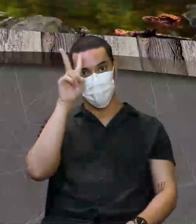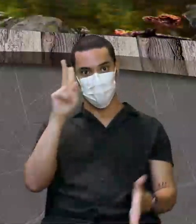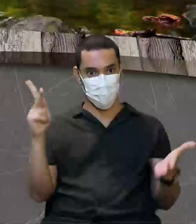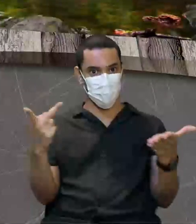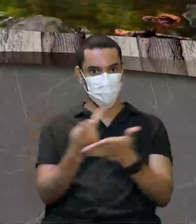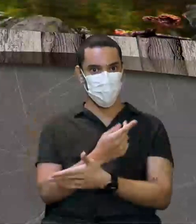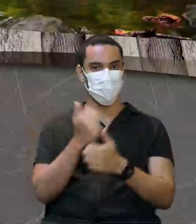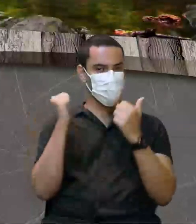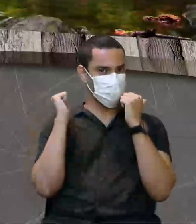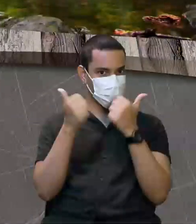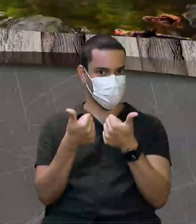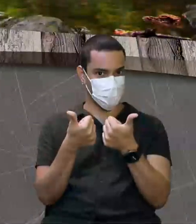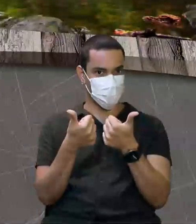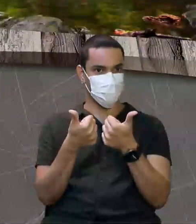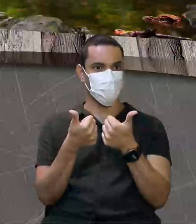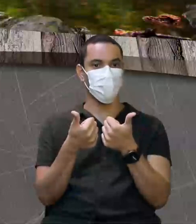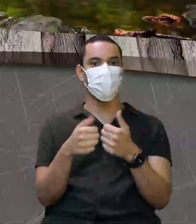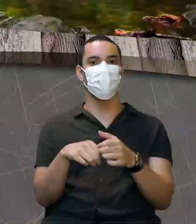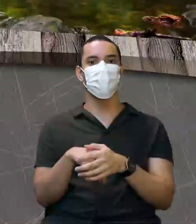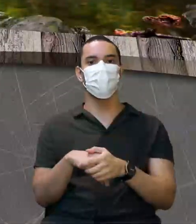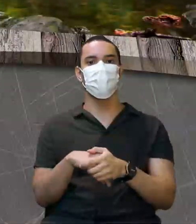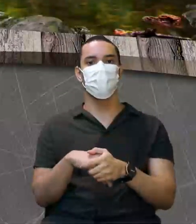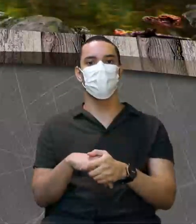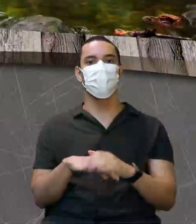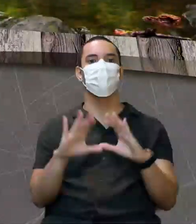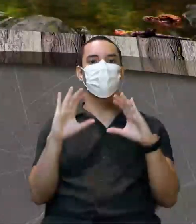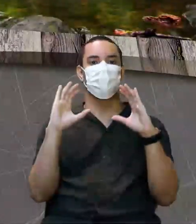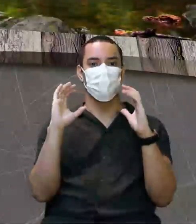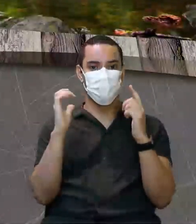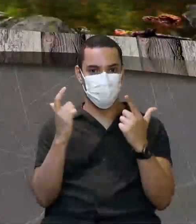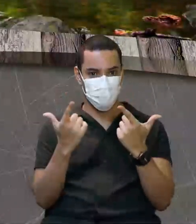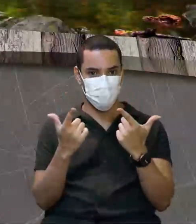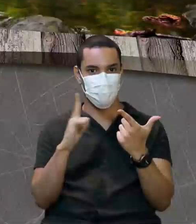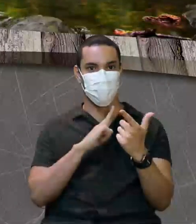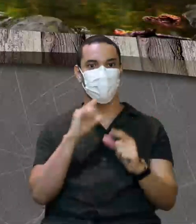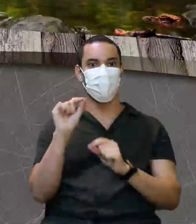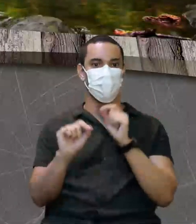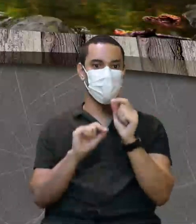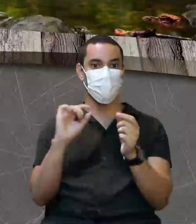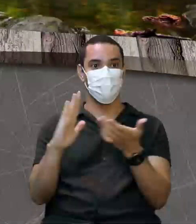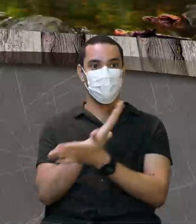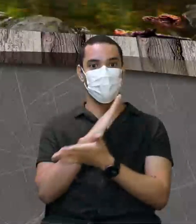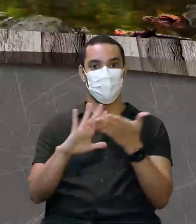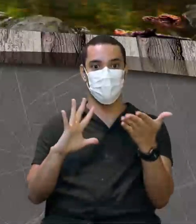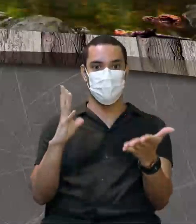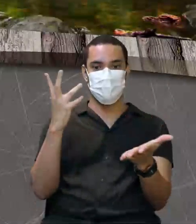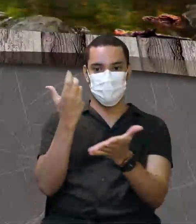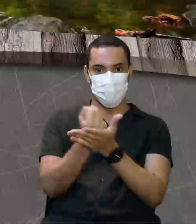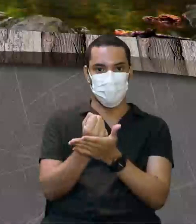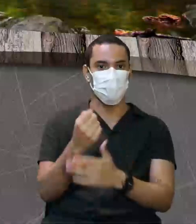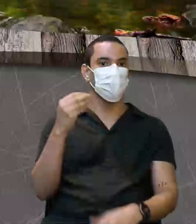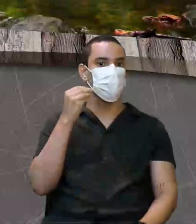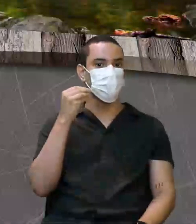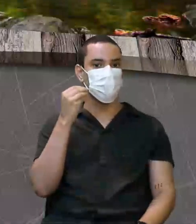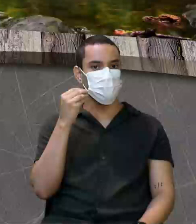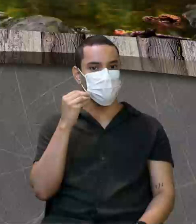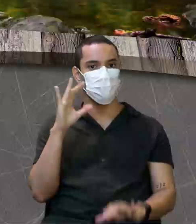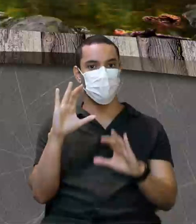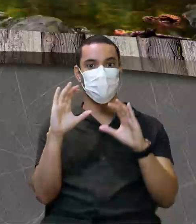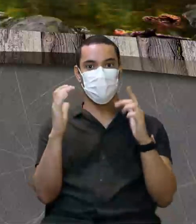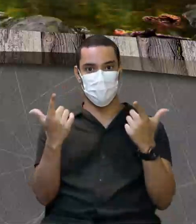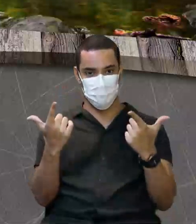tá bom? E aí, obviamente, a gente tem os registros, as evidências científicas em relação a